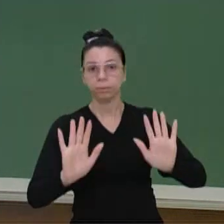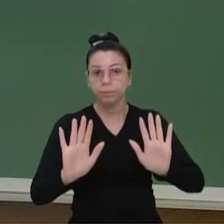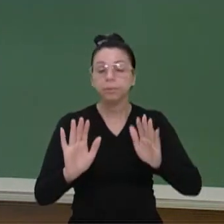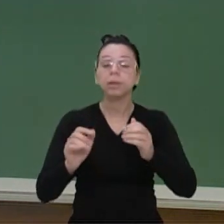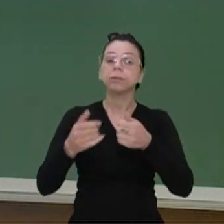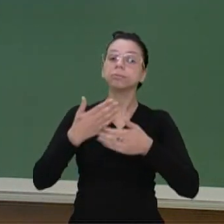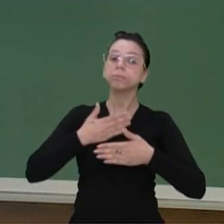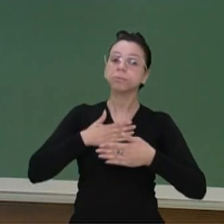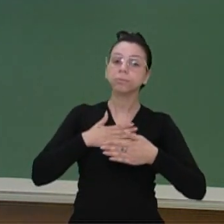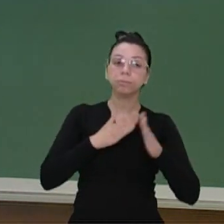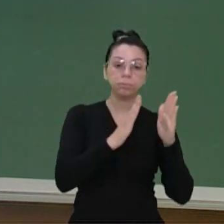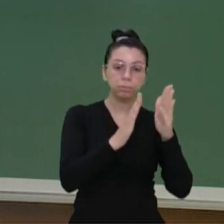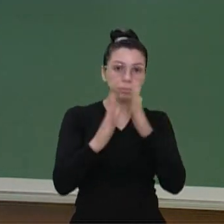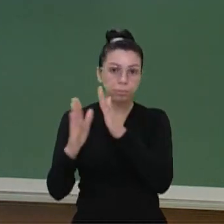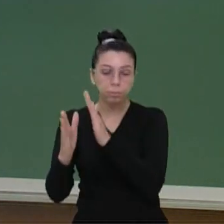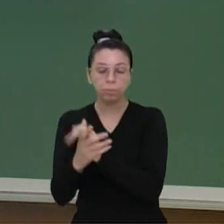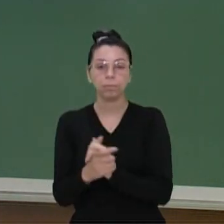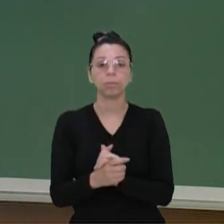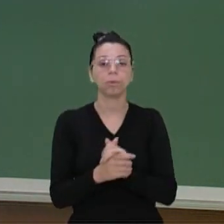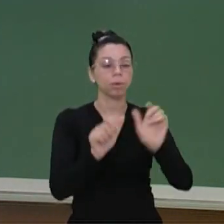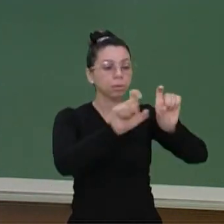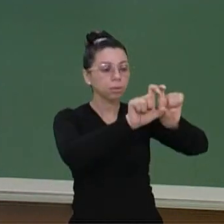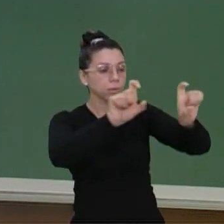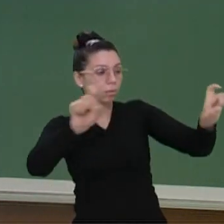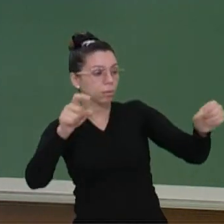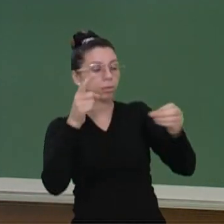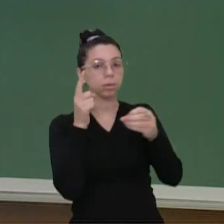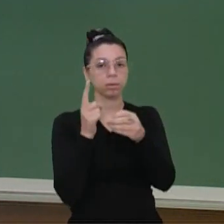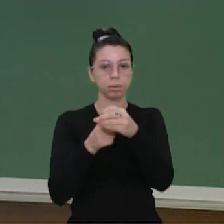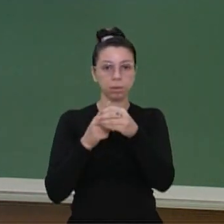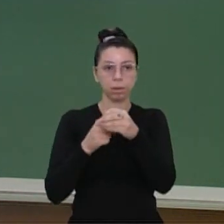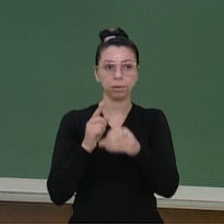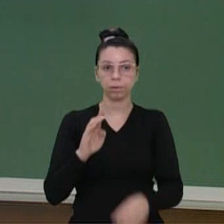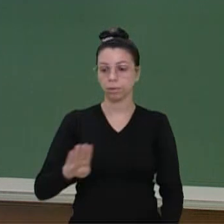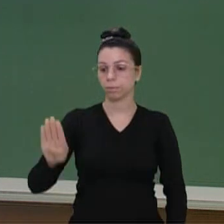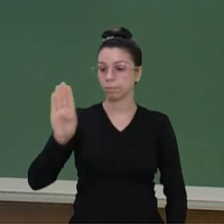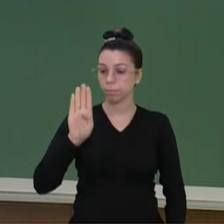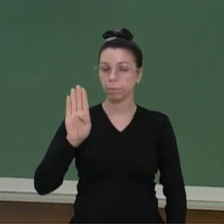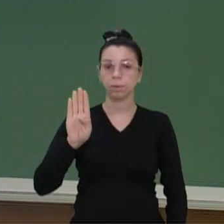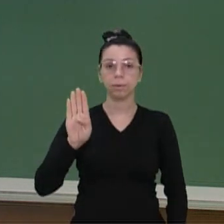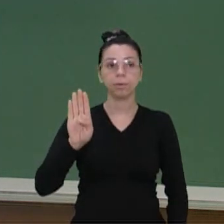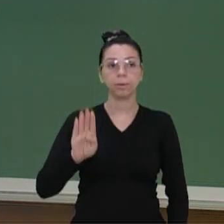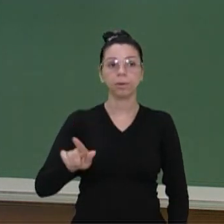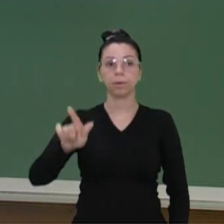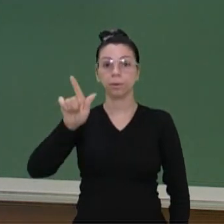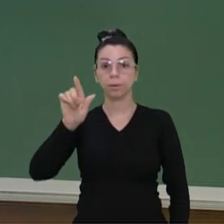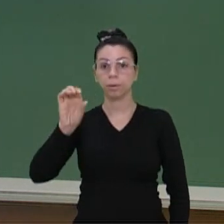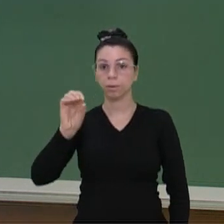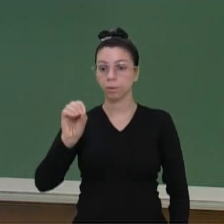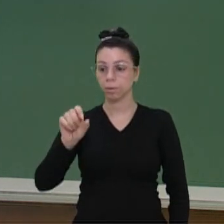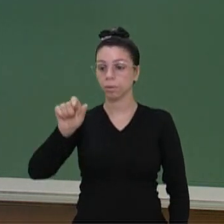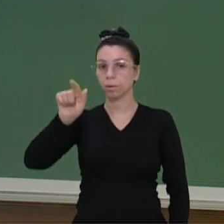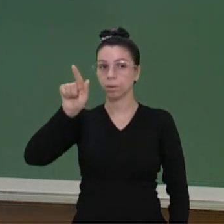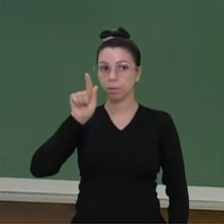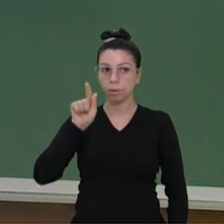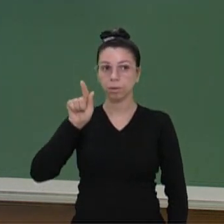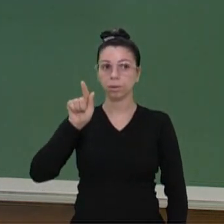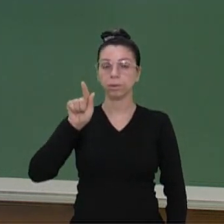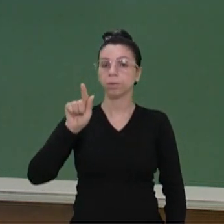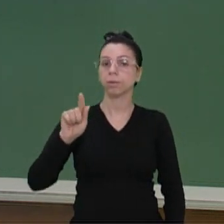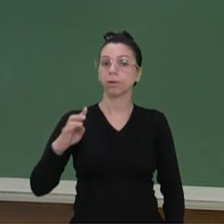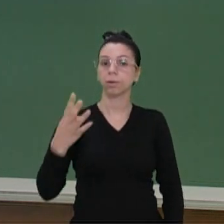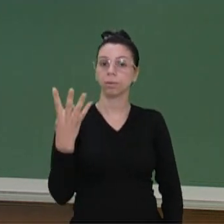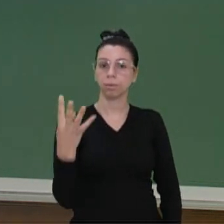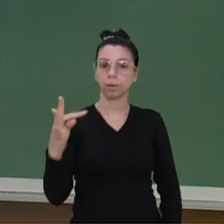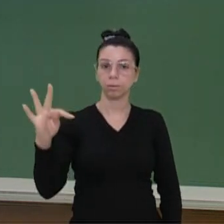equação da cidade B, para determinar a população, é log de 4 vezes t mais 4, que é o logaritmando, na